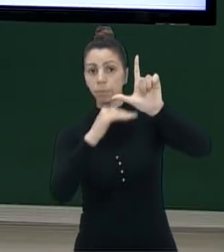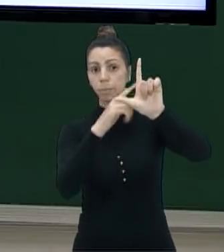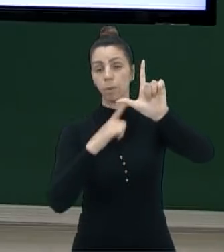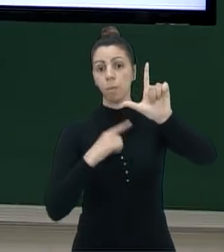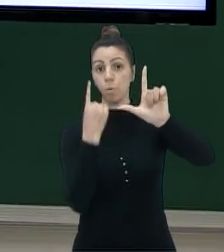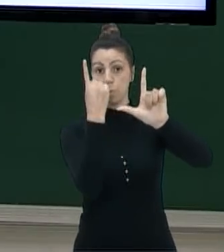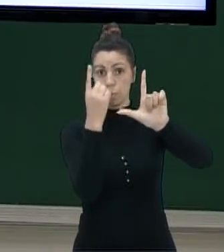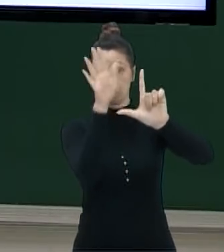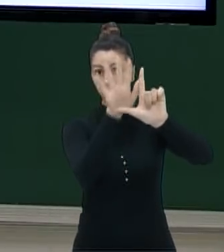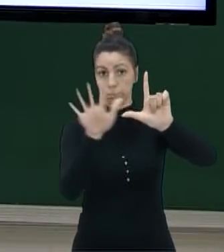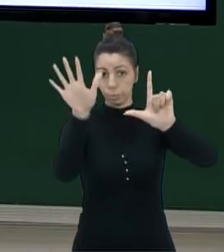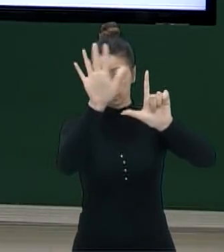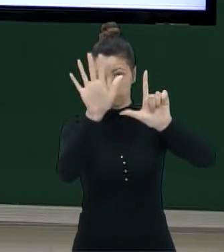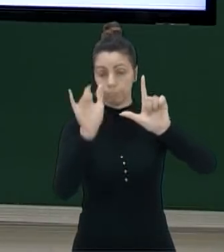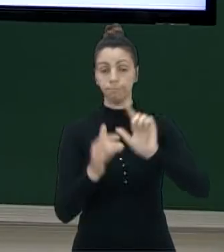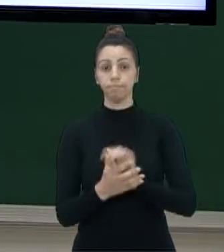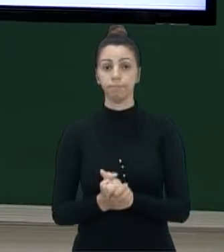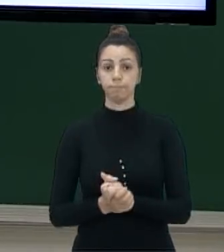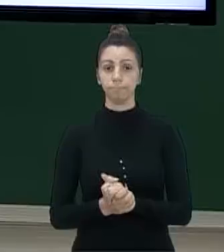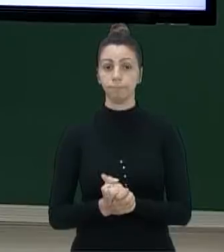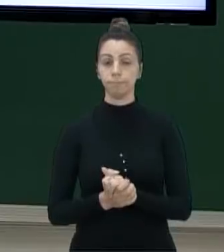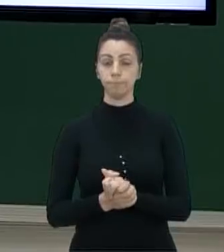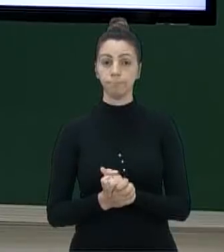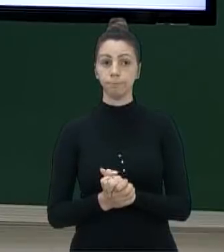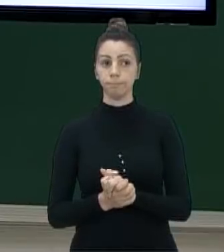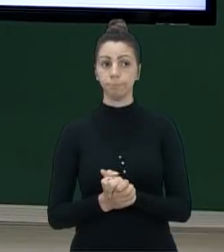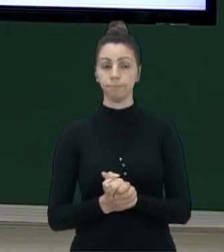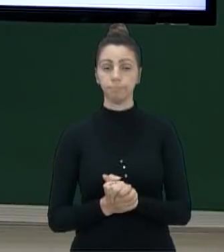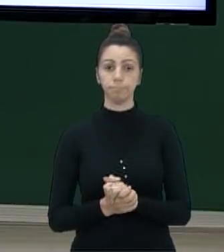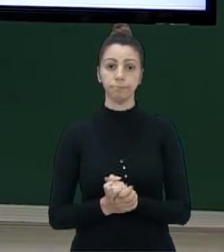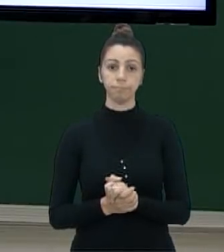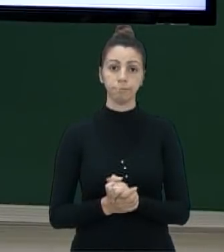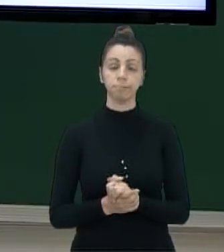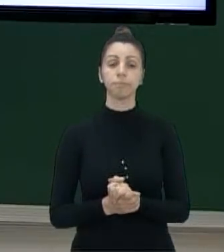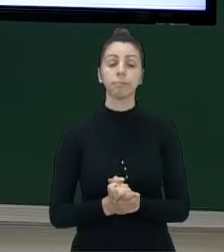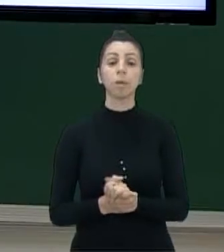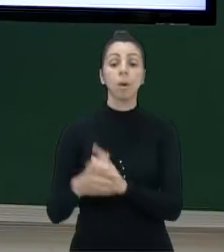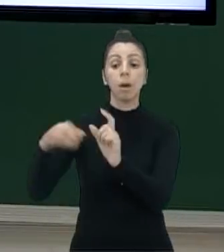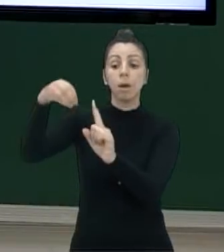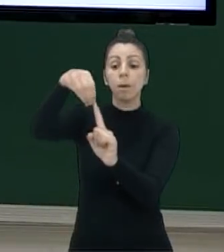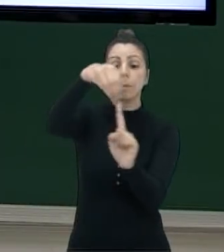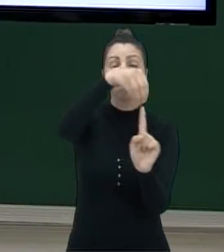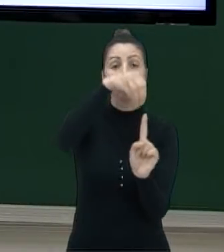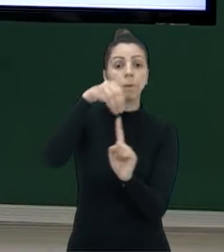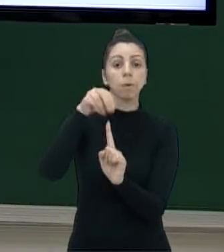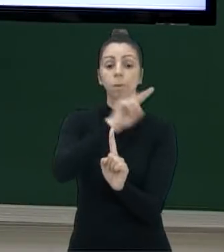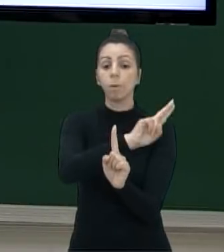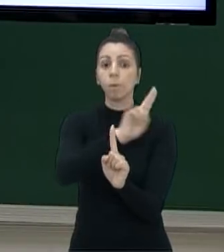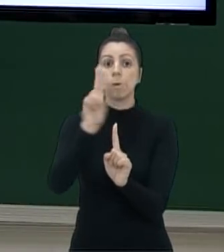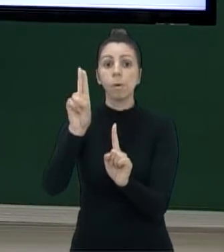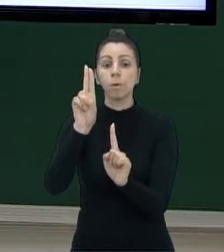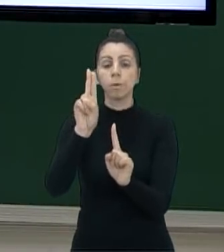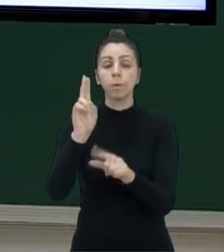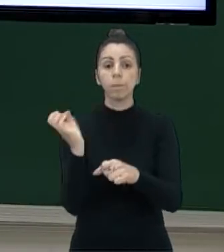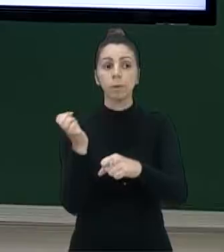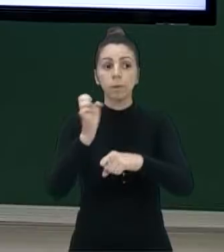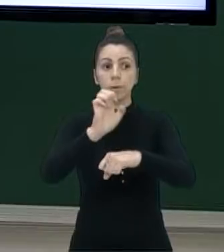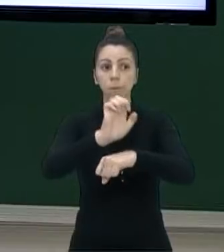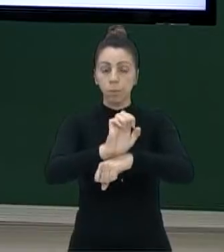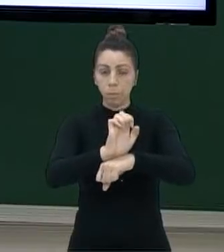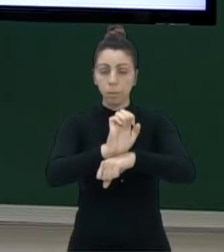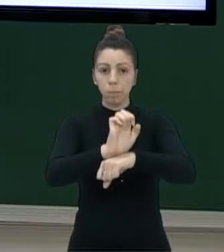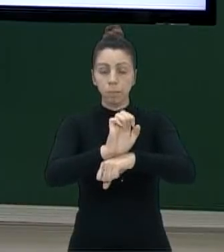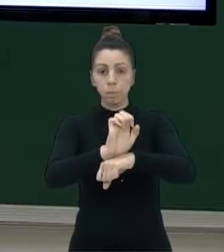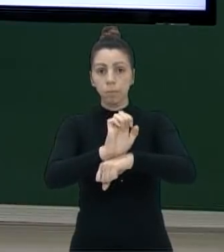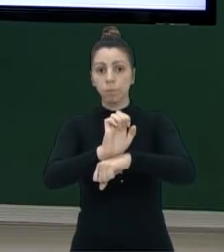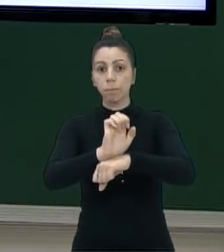um quadrante só. Dê as coordenadas e o nome dos estados que estão em que